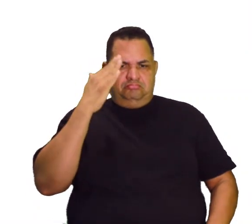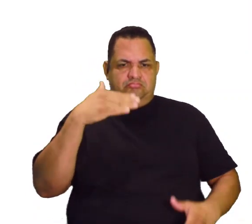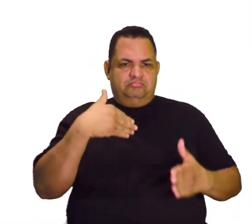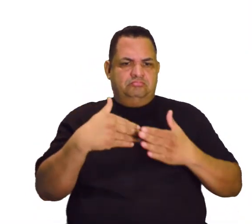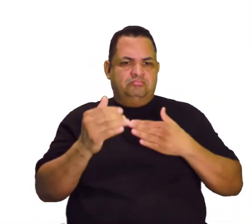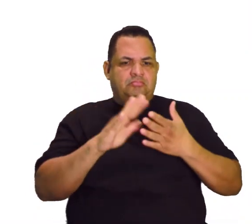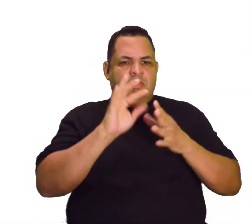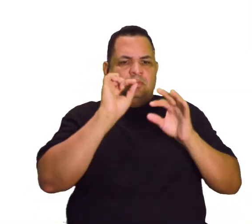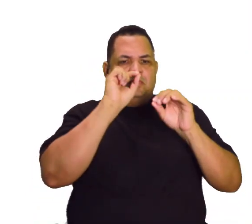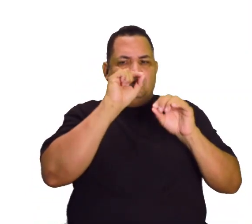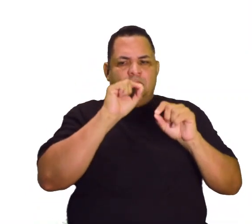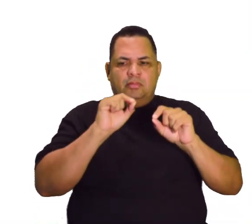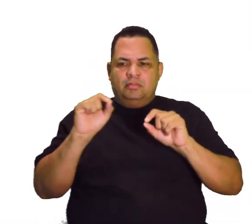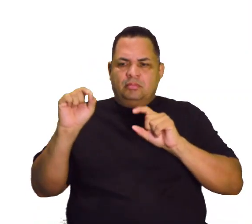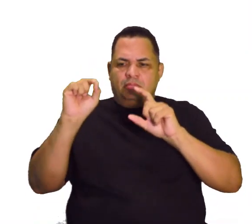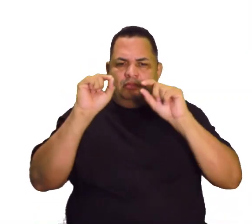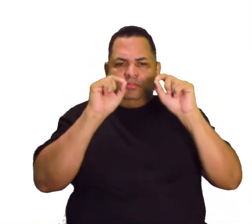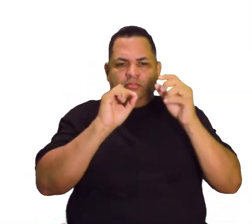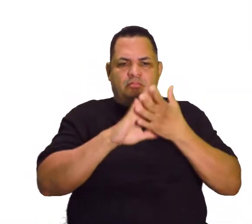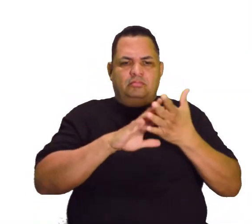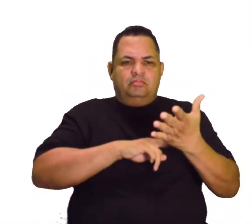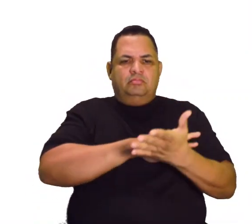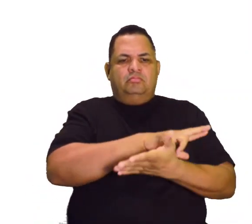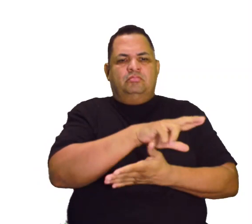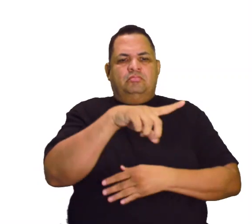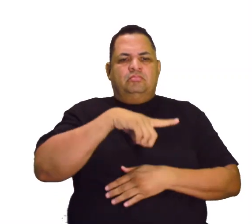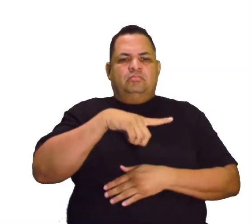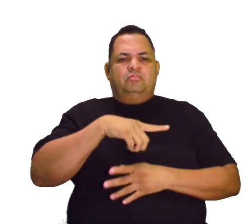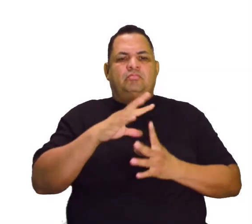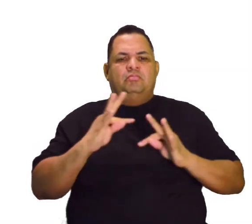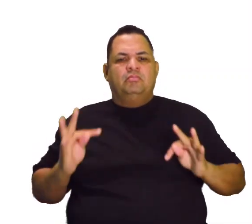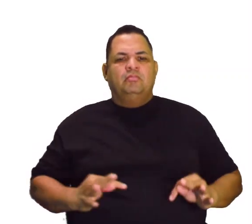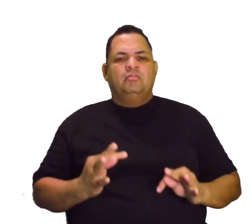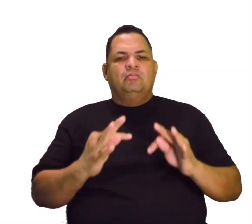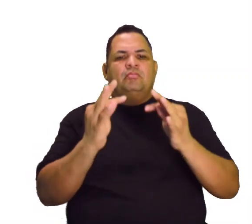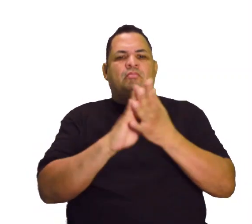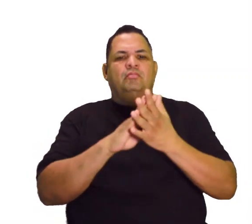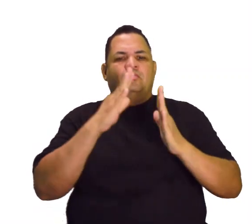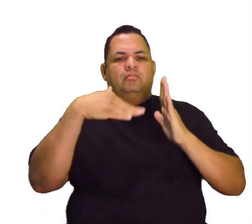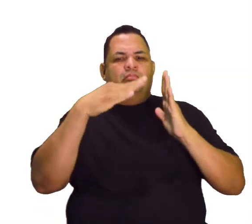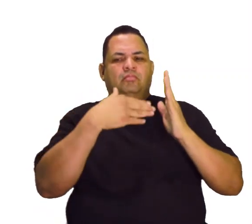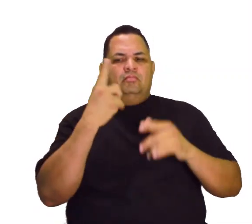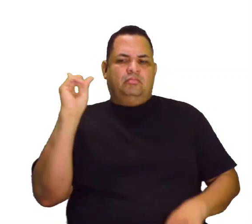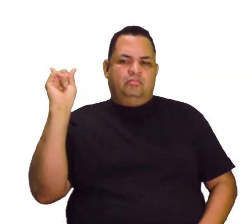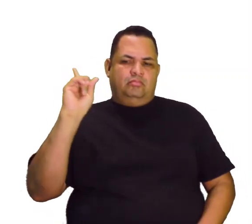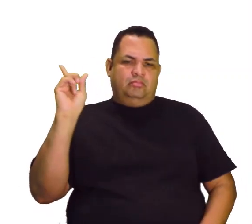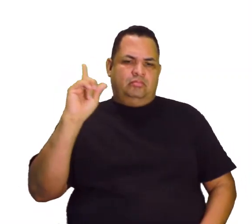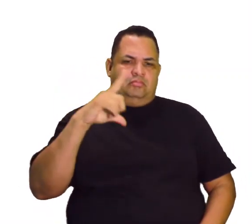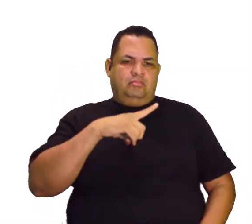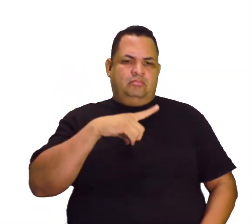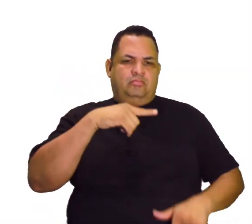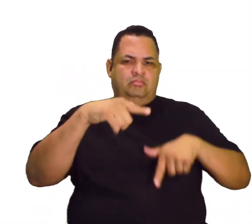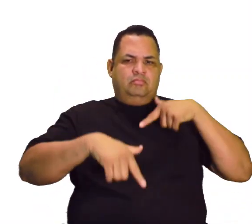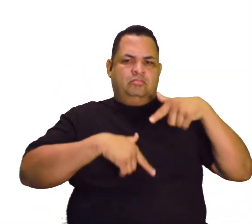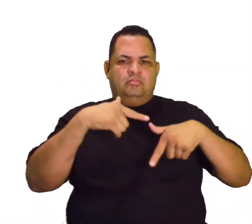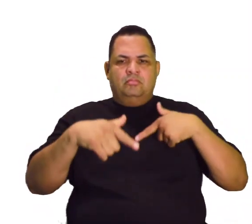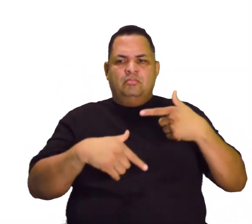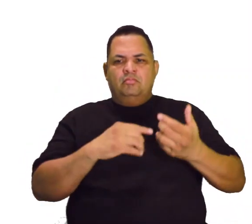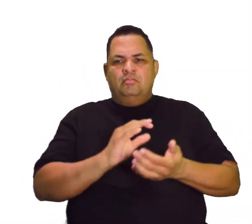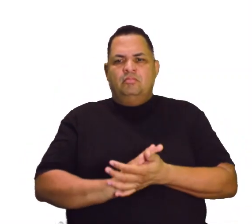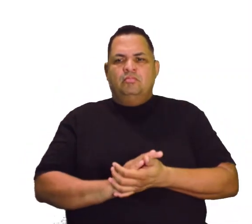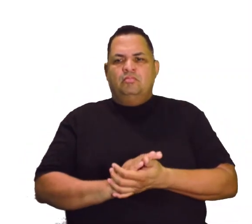Qualquer pigmentação, né? Tem vários tipos de técnicas de pintura. Aqui eu trouxe esse trabalho